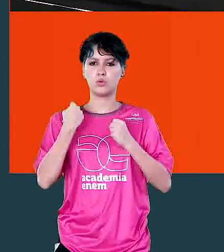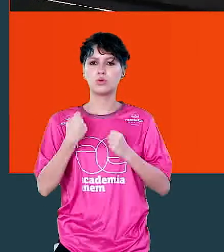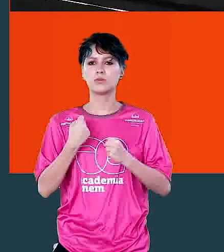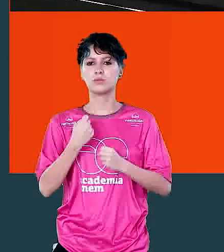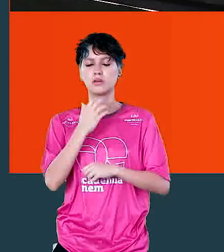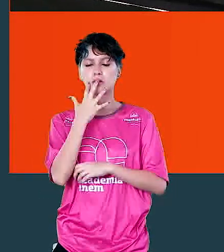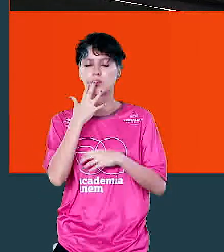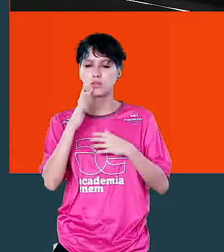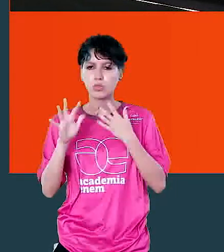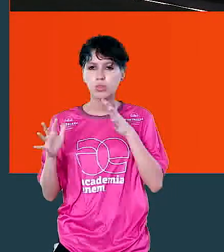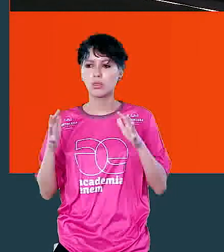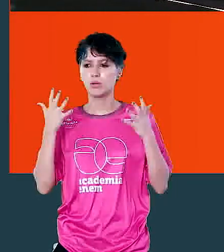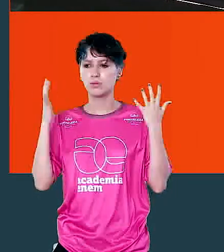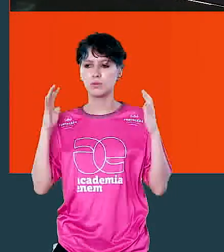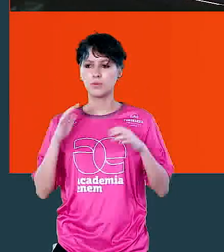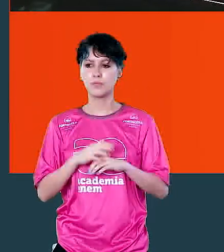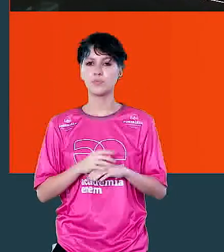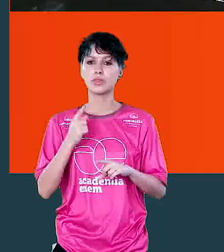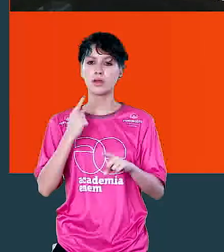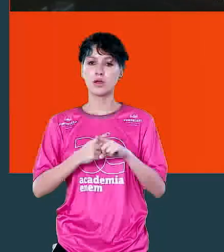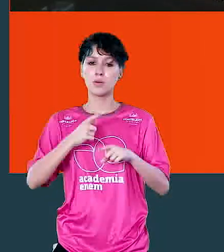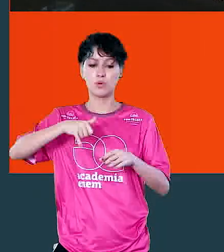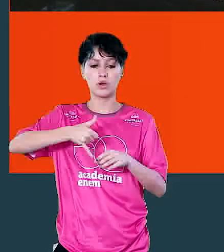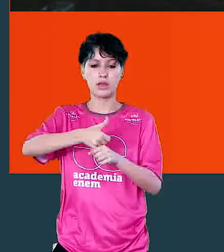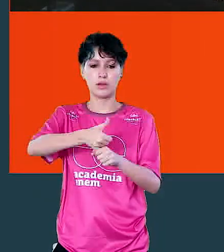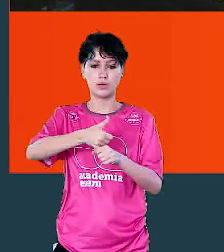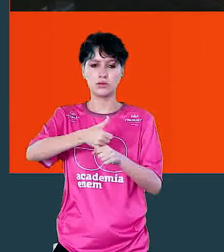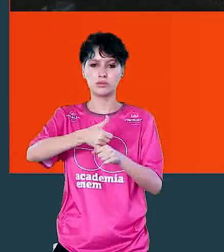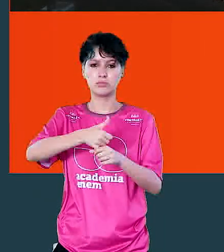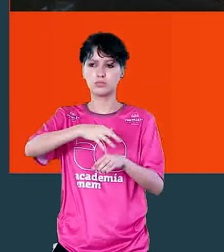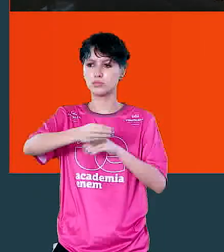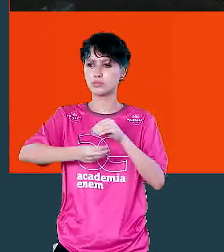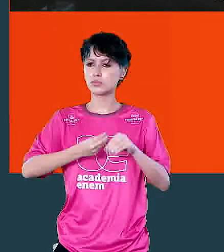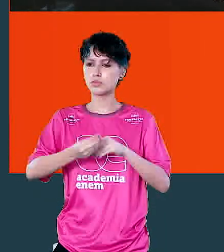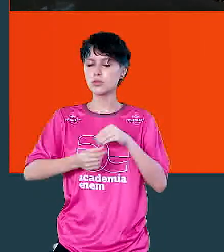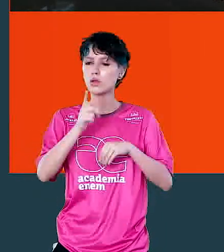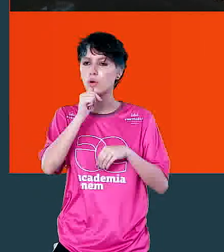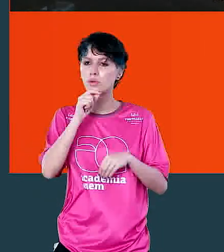vai se dissolver na água. Por que o petróleo não se dissolve na água? Fala para mim.